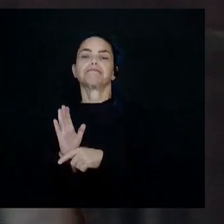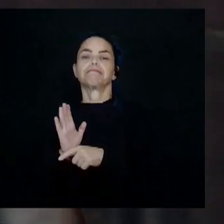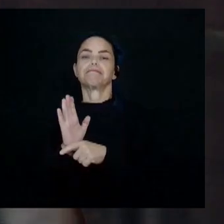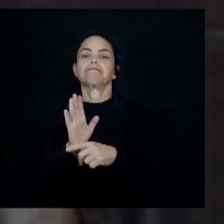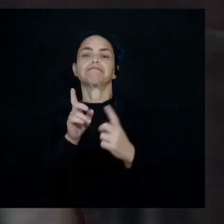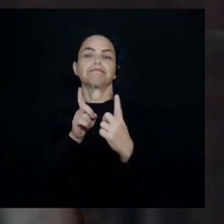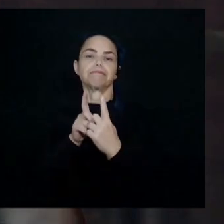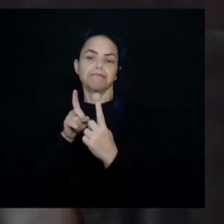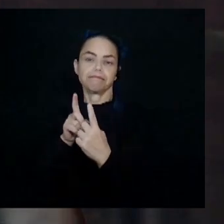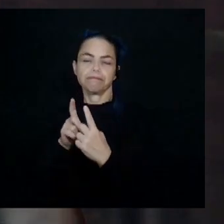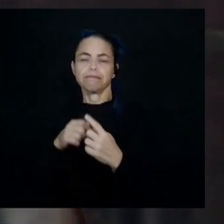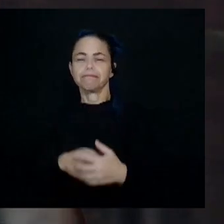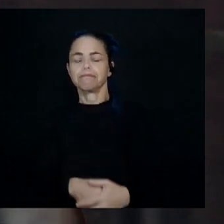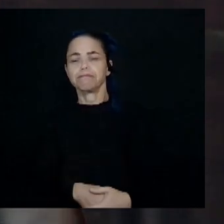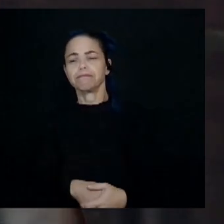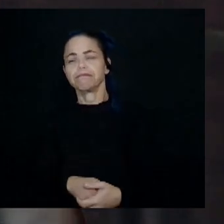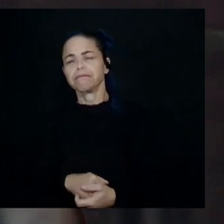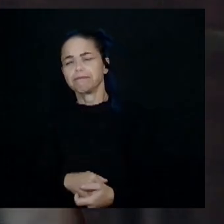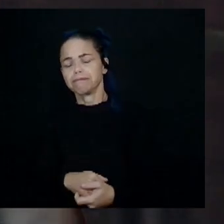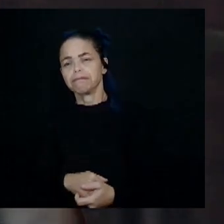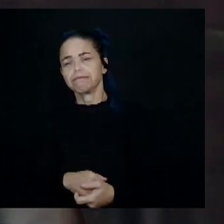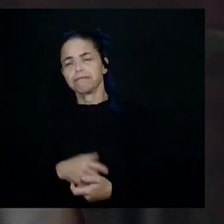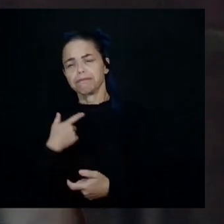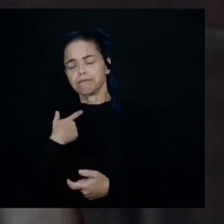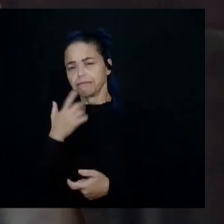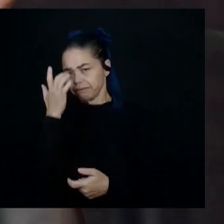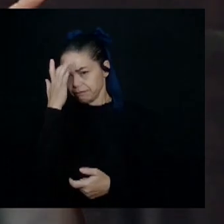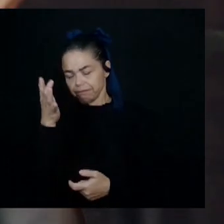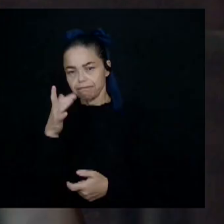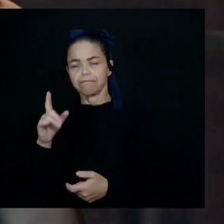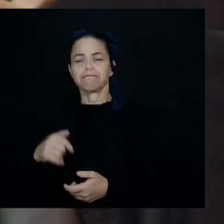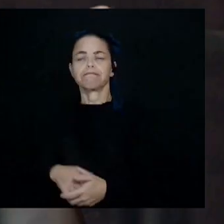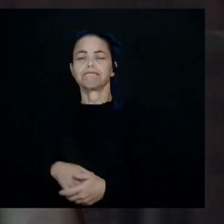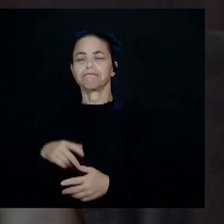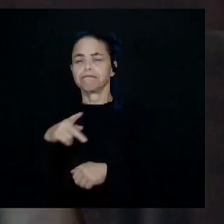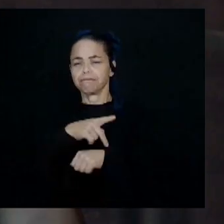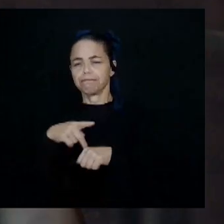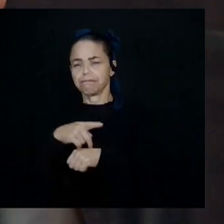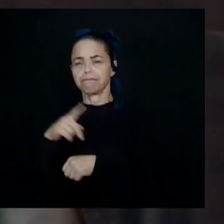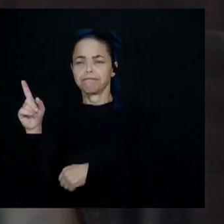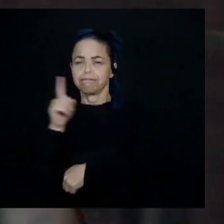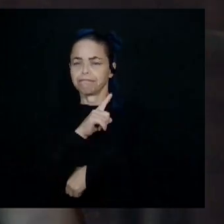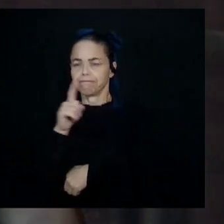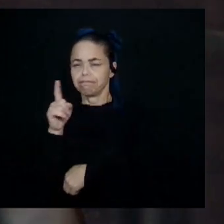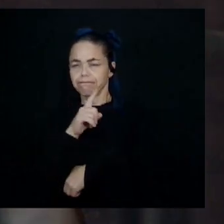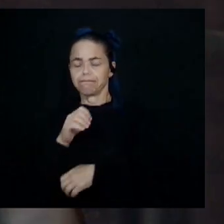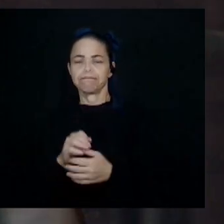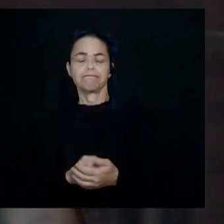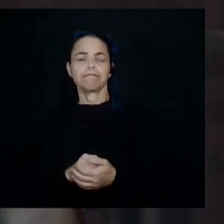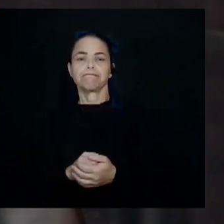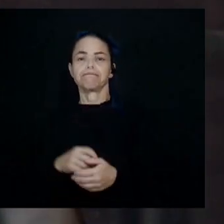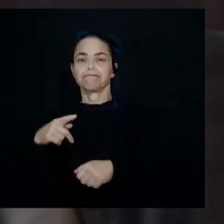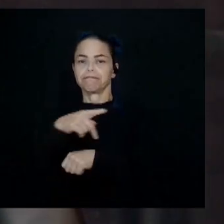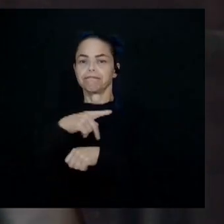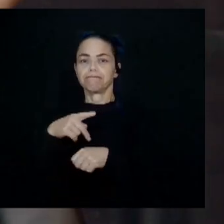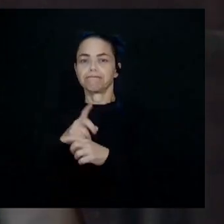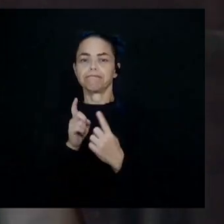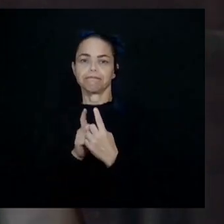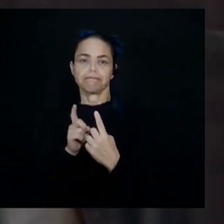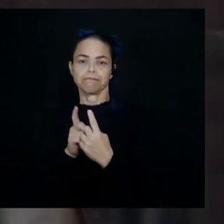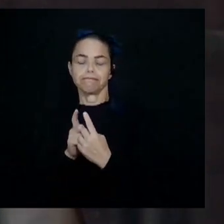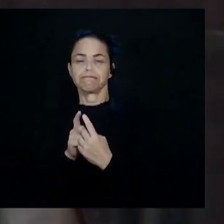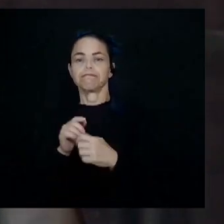dispor. Isso é fácil no nosso país? Nem nos outros, viu? Não. Eu tenho atendido pacientes, eu